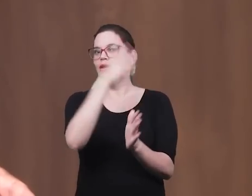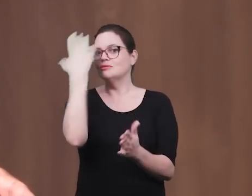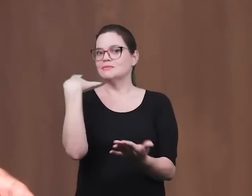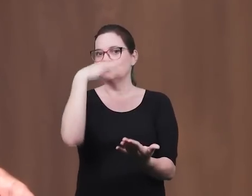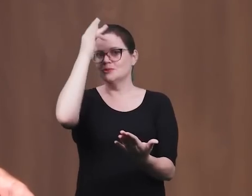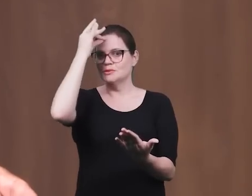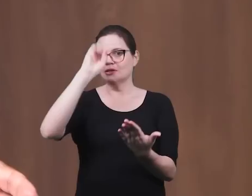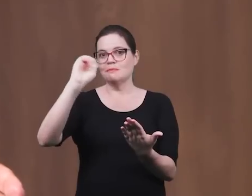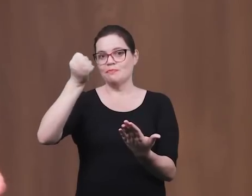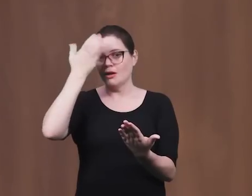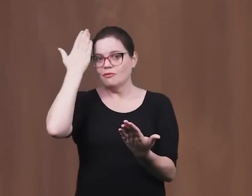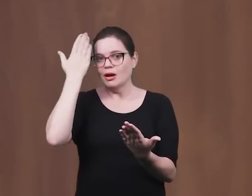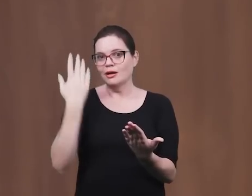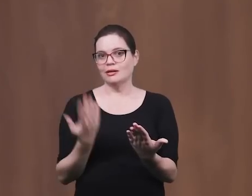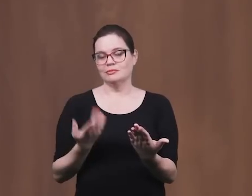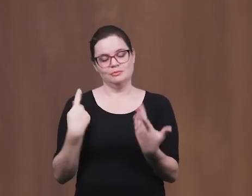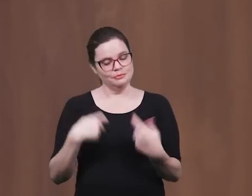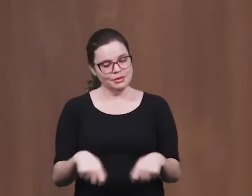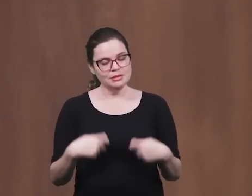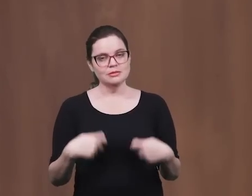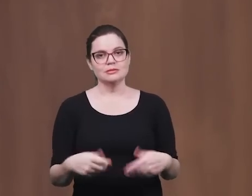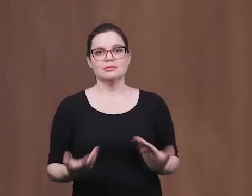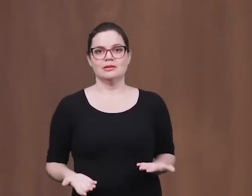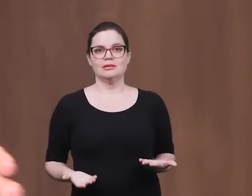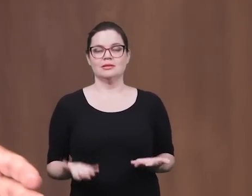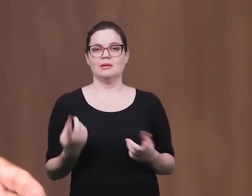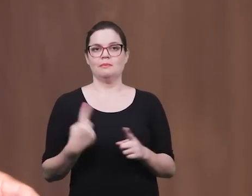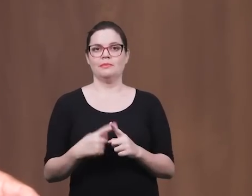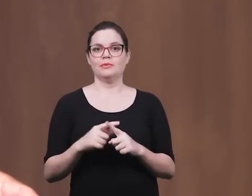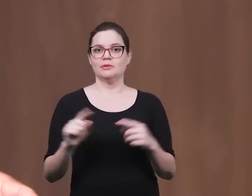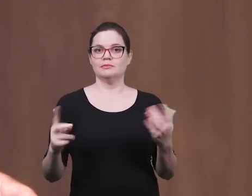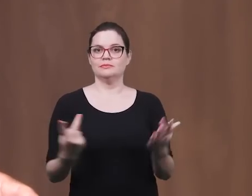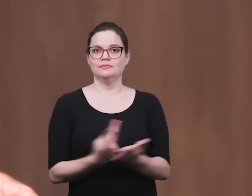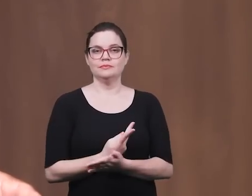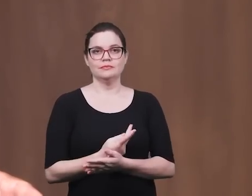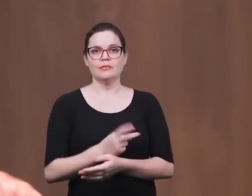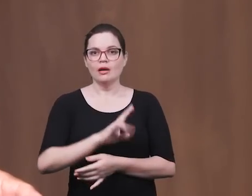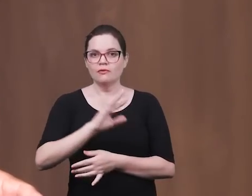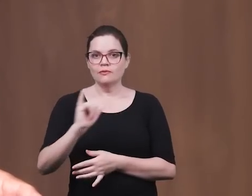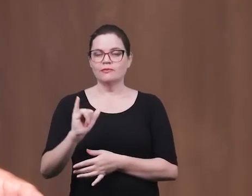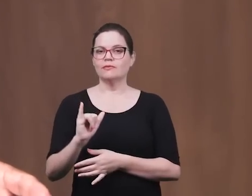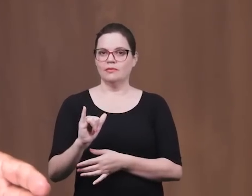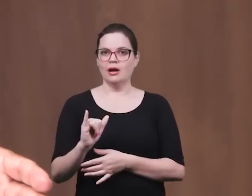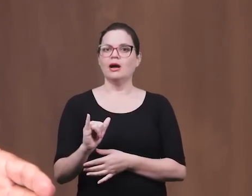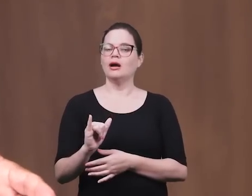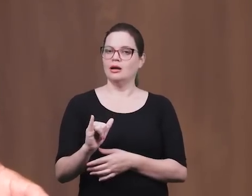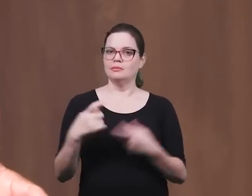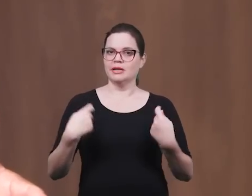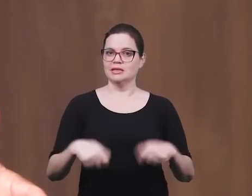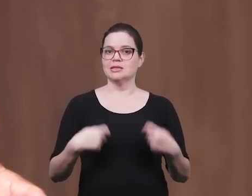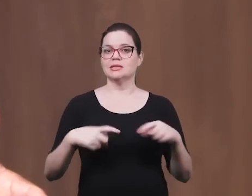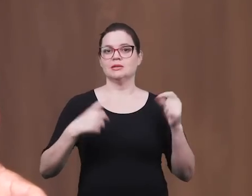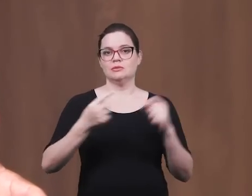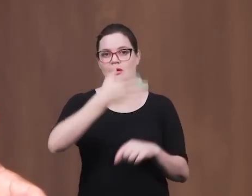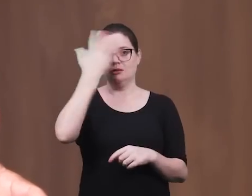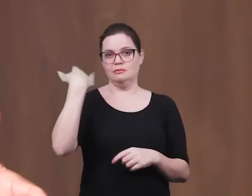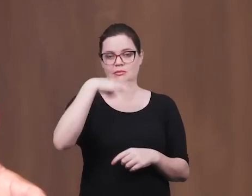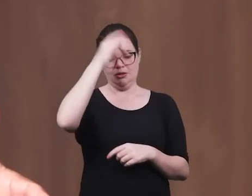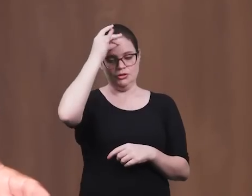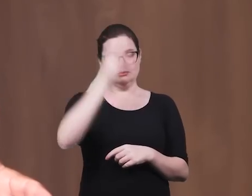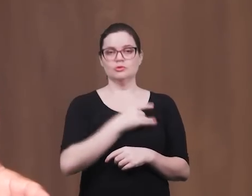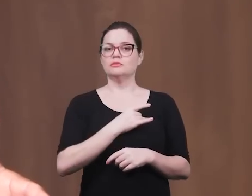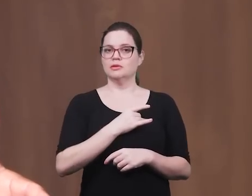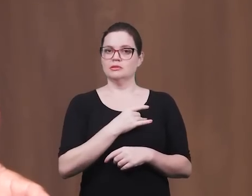pessoa precisa de ter a revelação do Espírito Santo, que passa invariavelmente pelo batismo com o Espírito Santo,